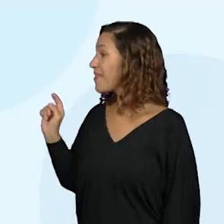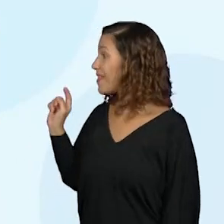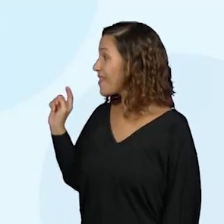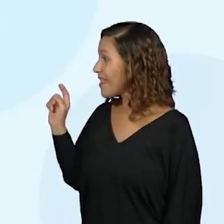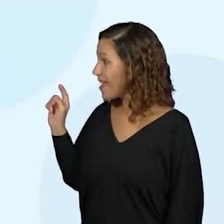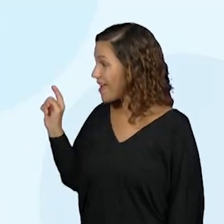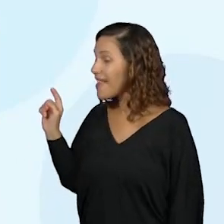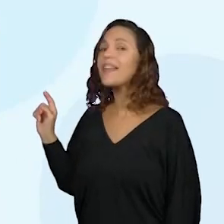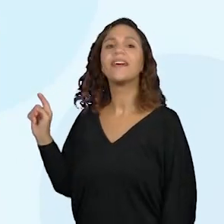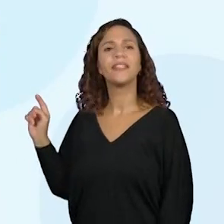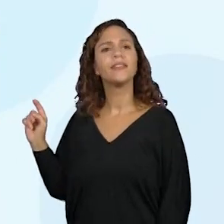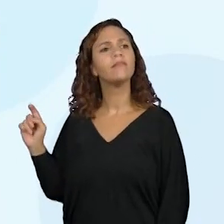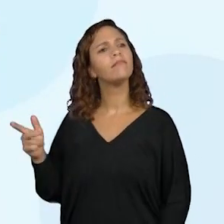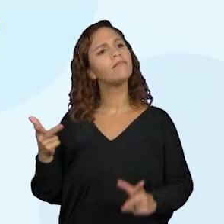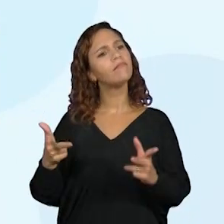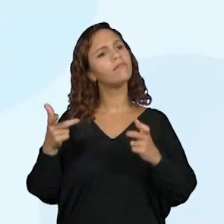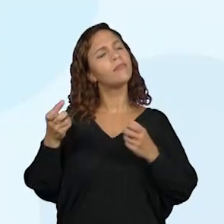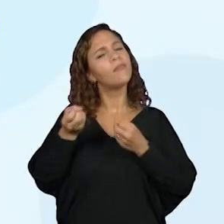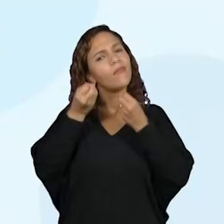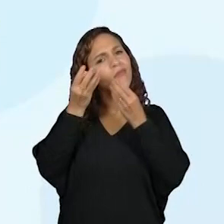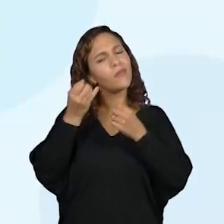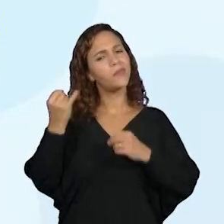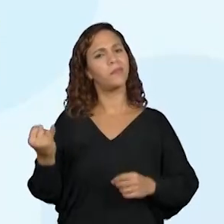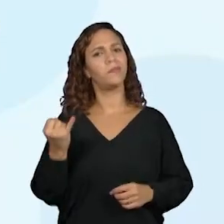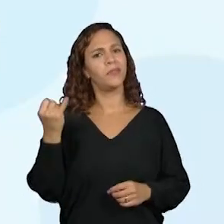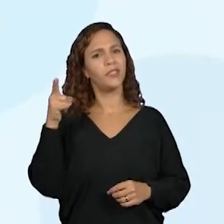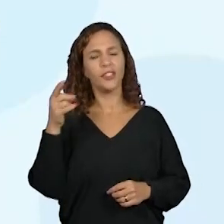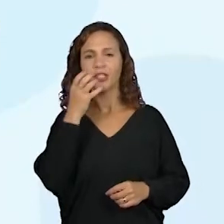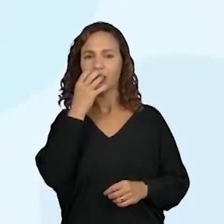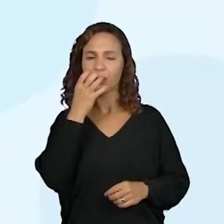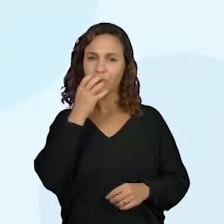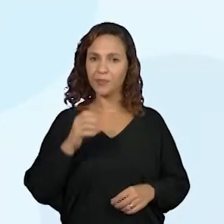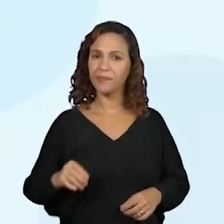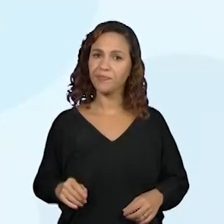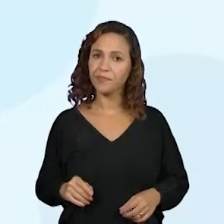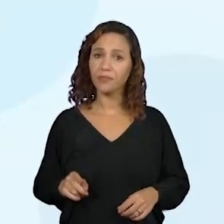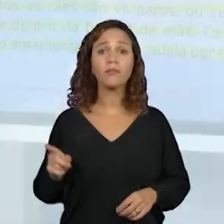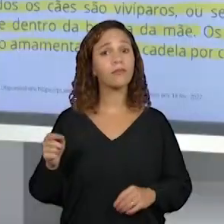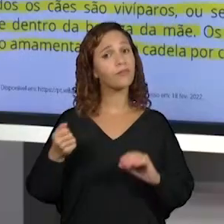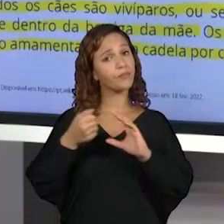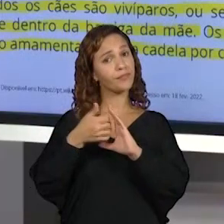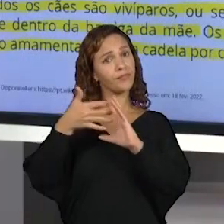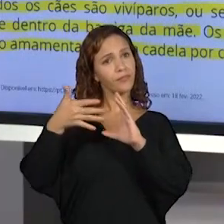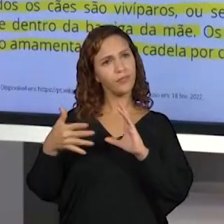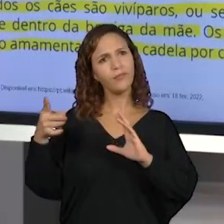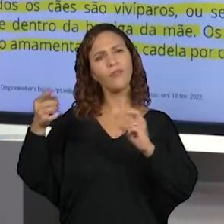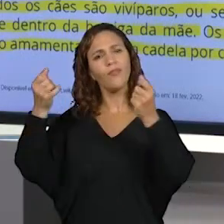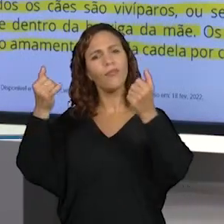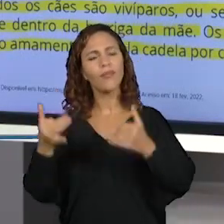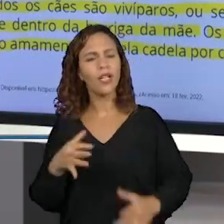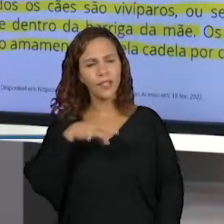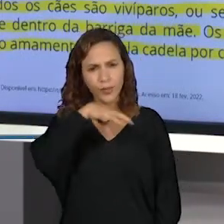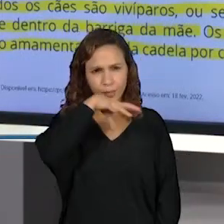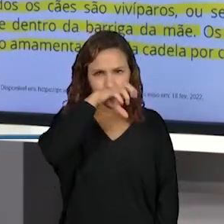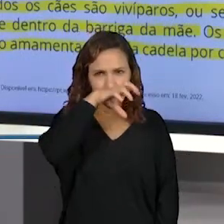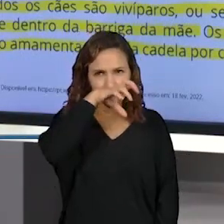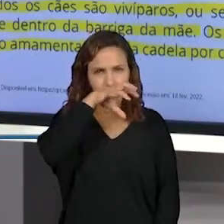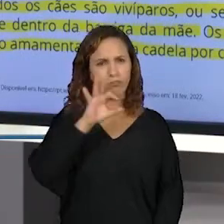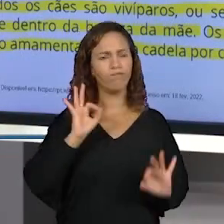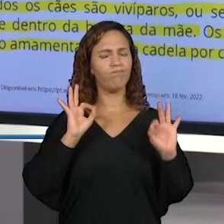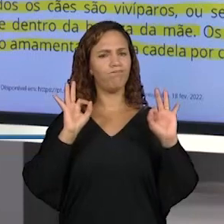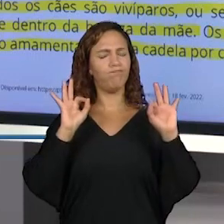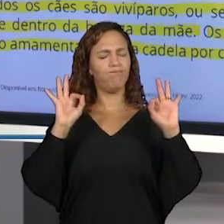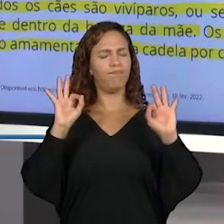a gente vem informações importantes sobre o cachorro né características que falam sobre o olfato apurado